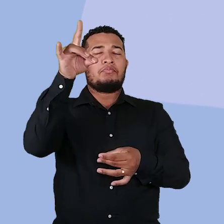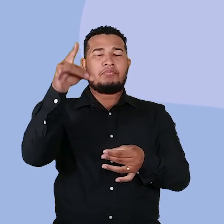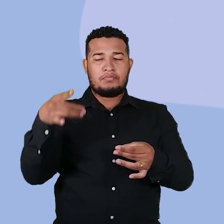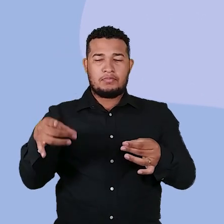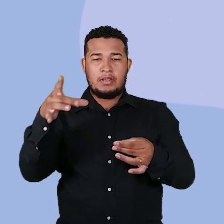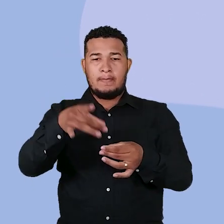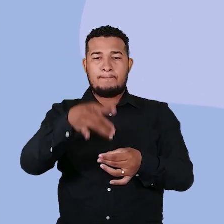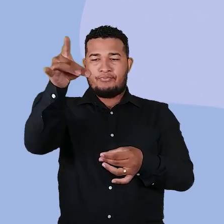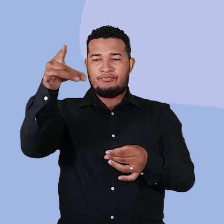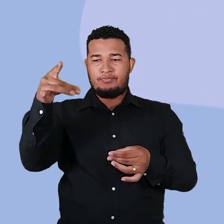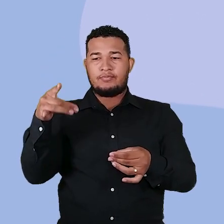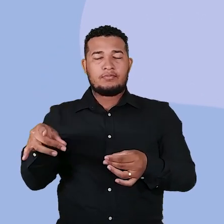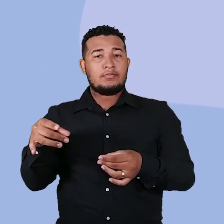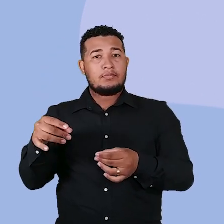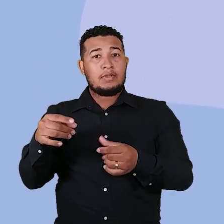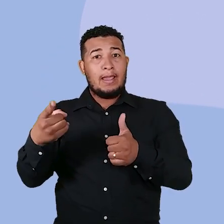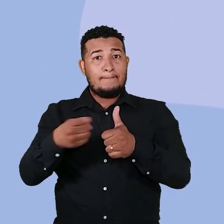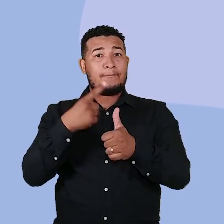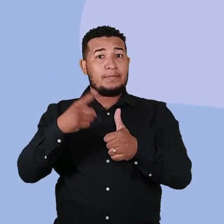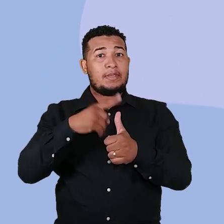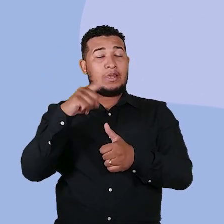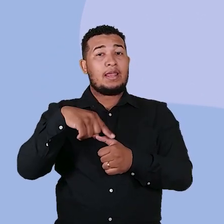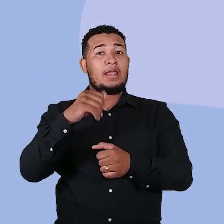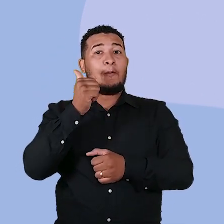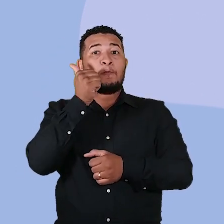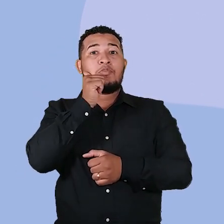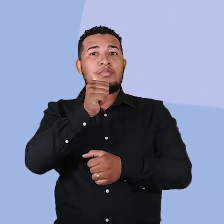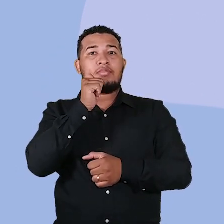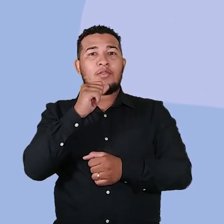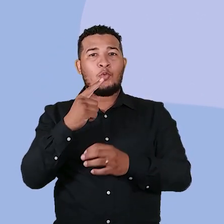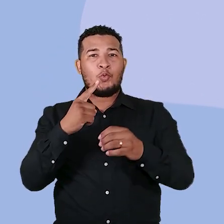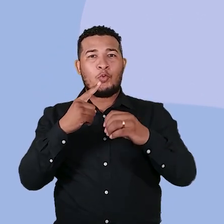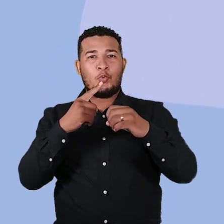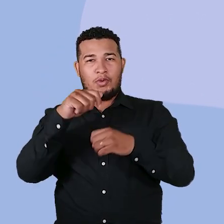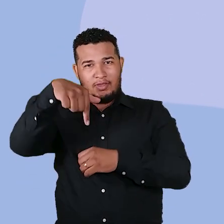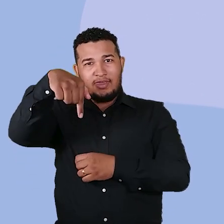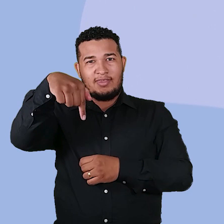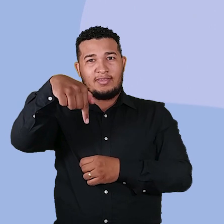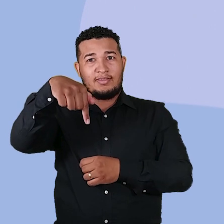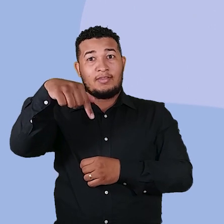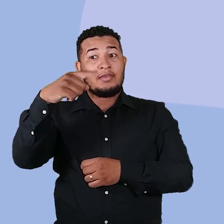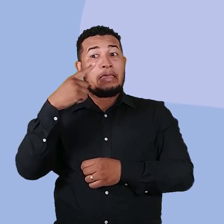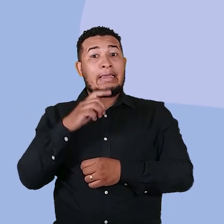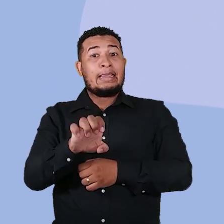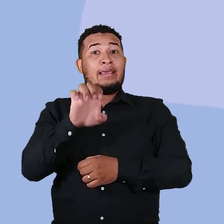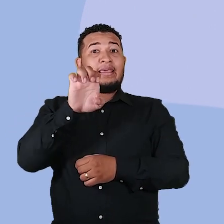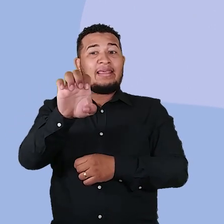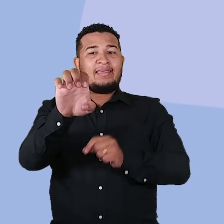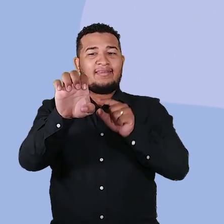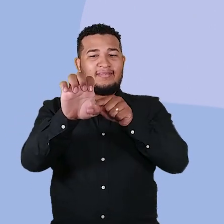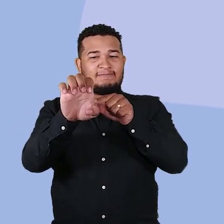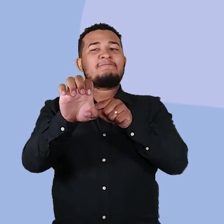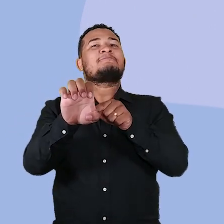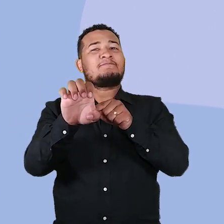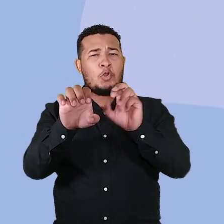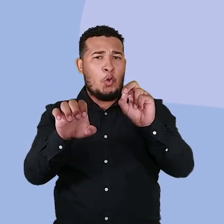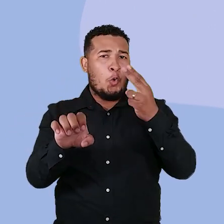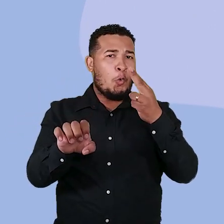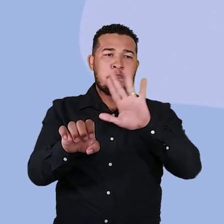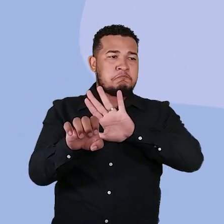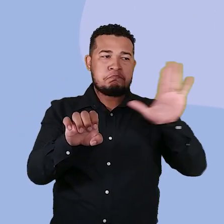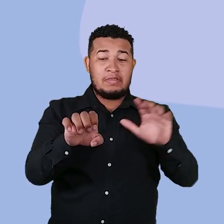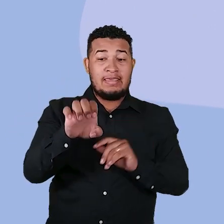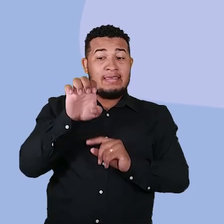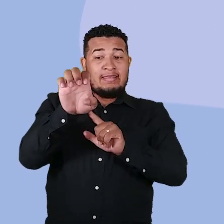após a outra e com reposição a carta ser dama e olha tem o e